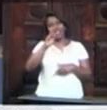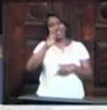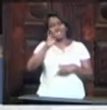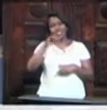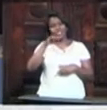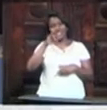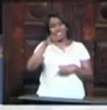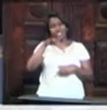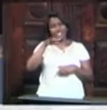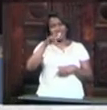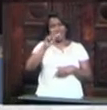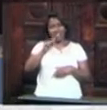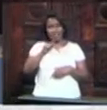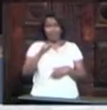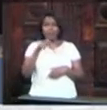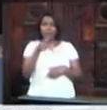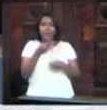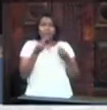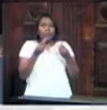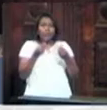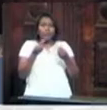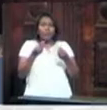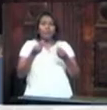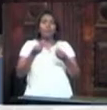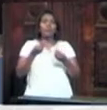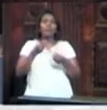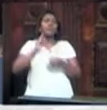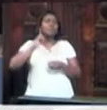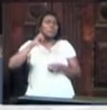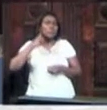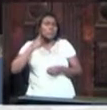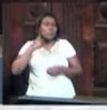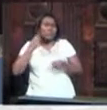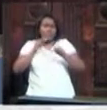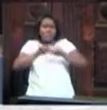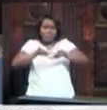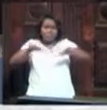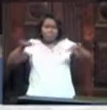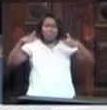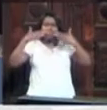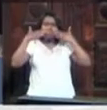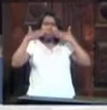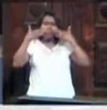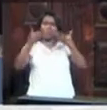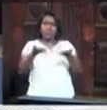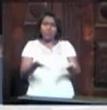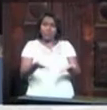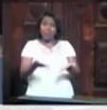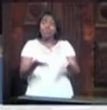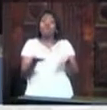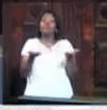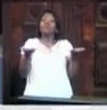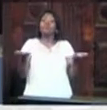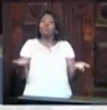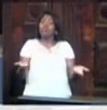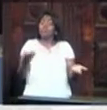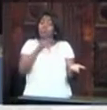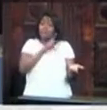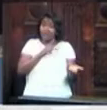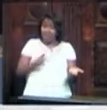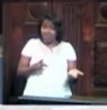o escândalo do esgoto a céu aberto. E aí, senhor presidente,